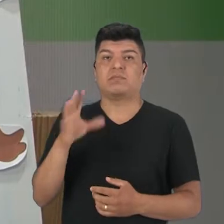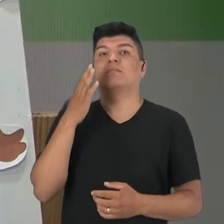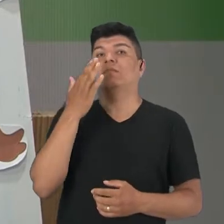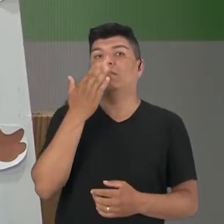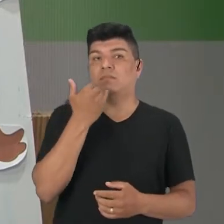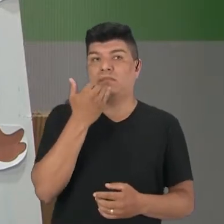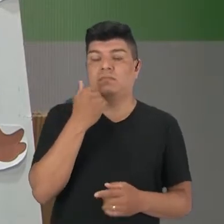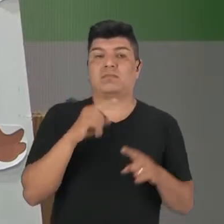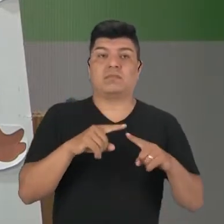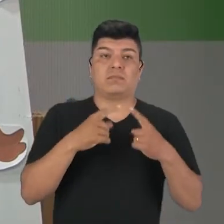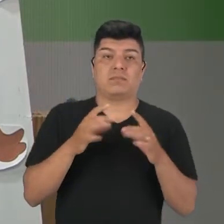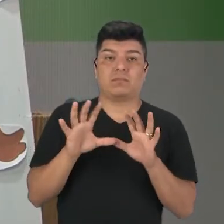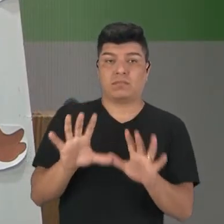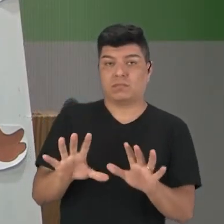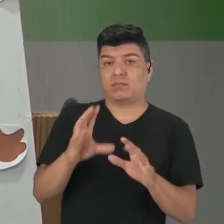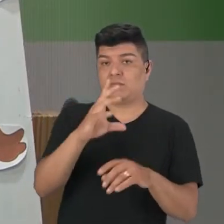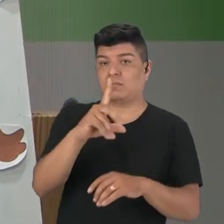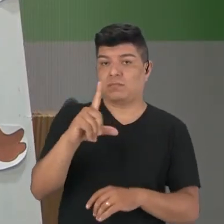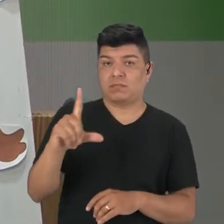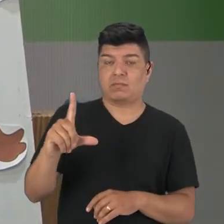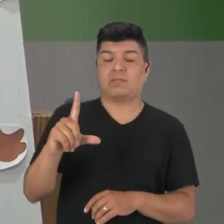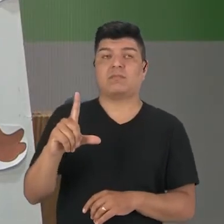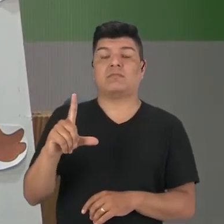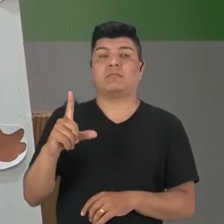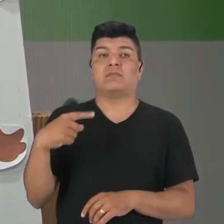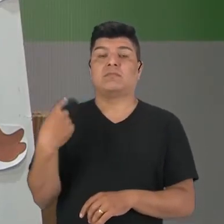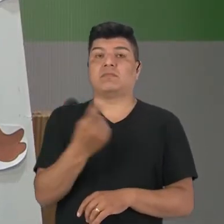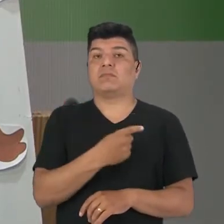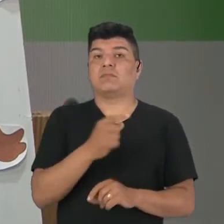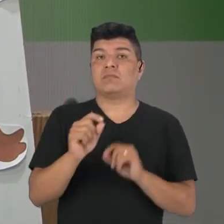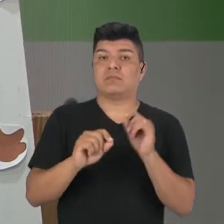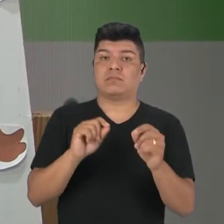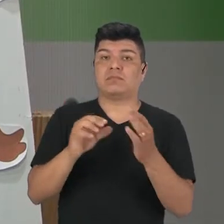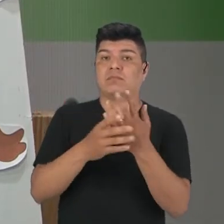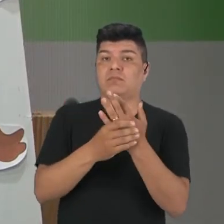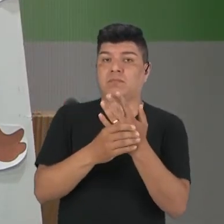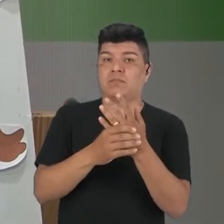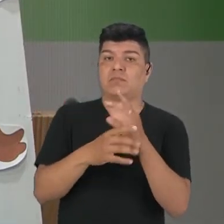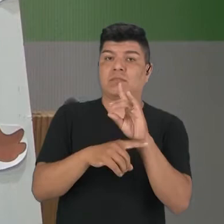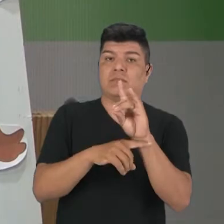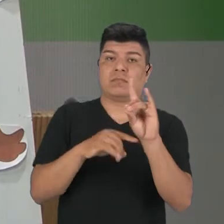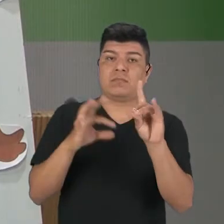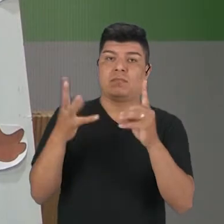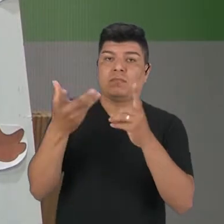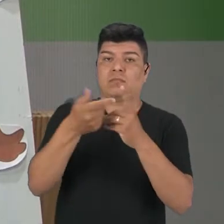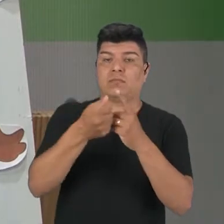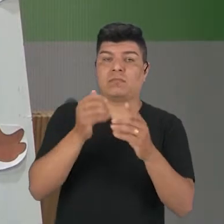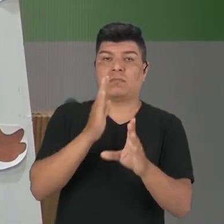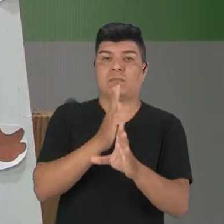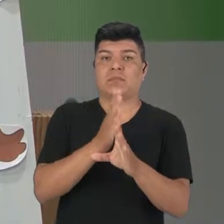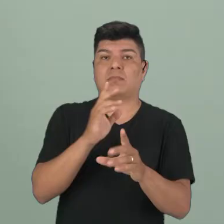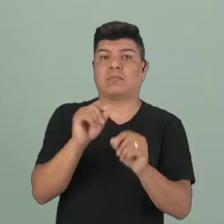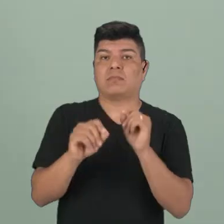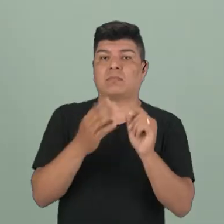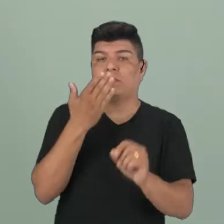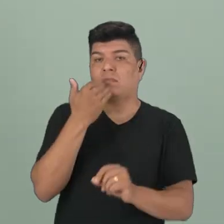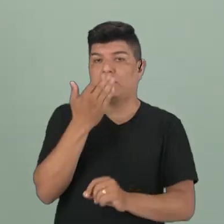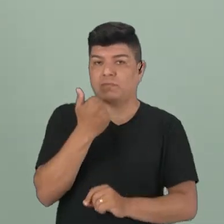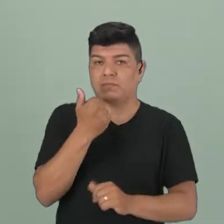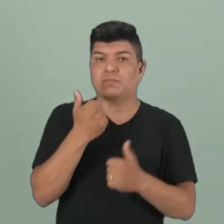consumidor mais de acordo com essa classificação a gente chama ele me falou Carnivor e de acordo com a sua